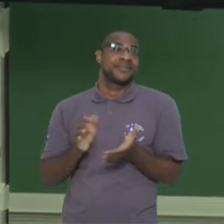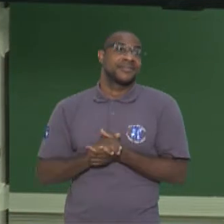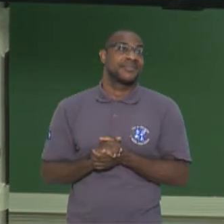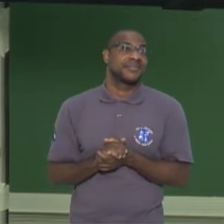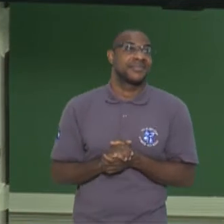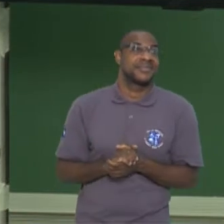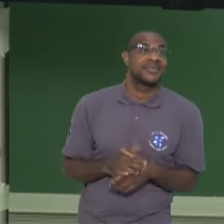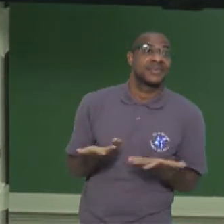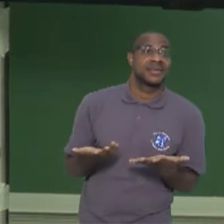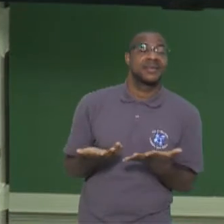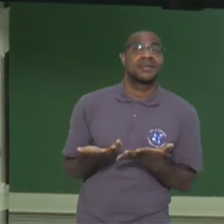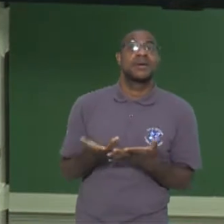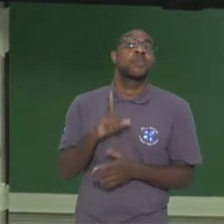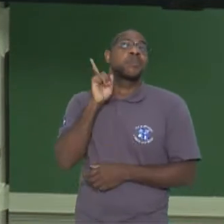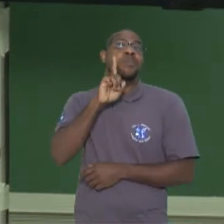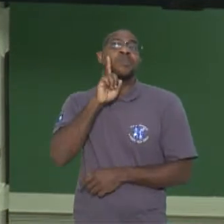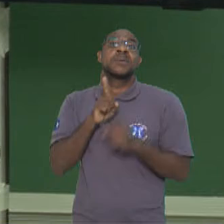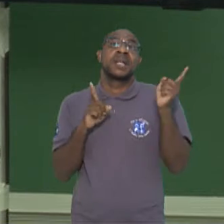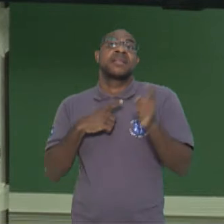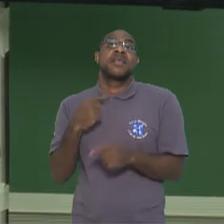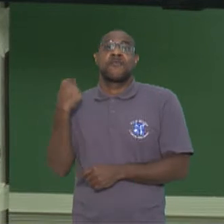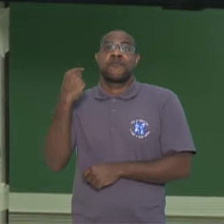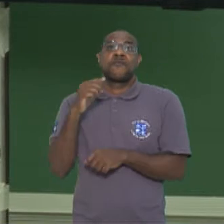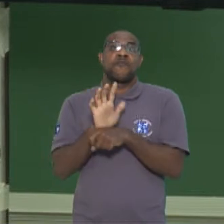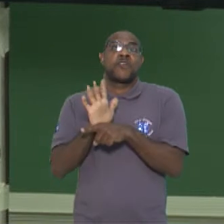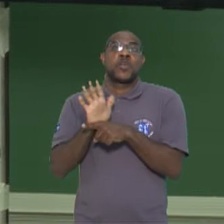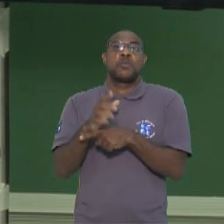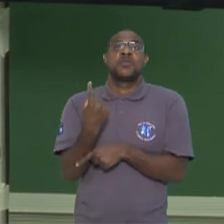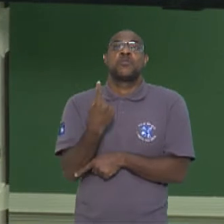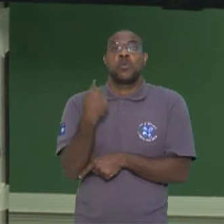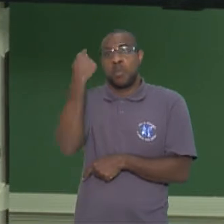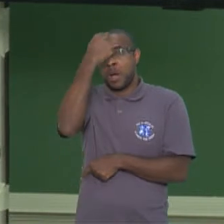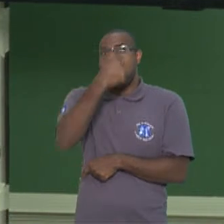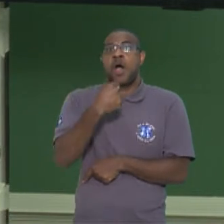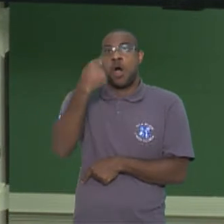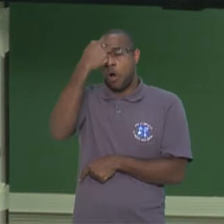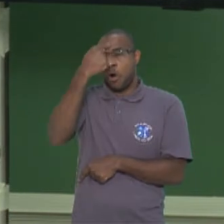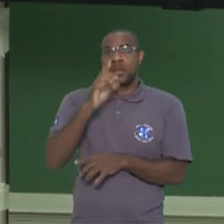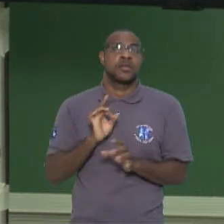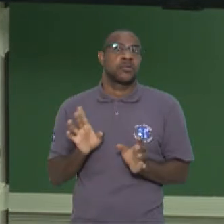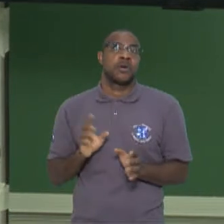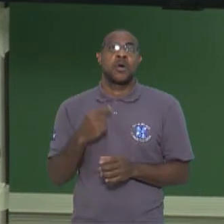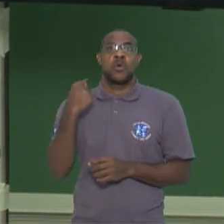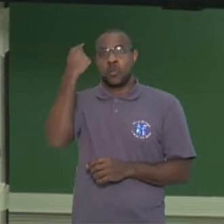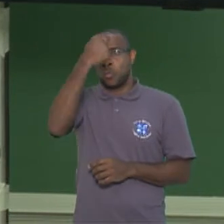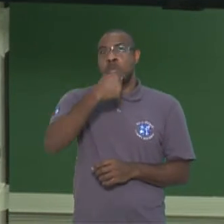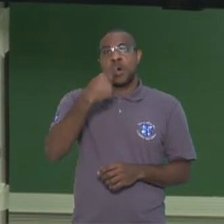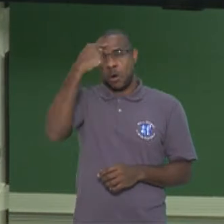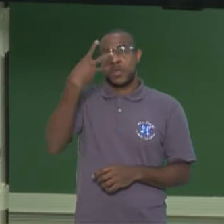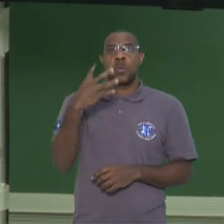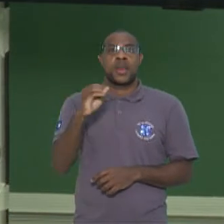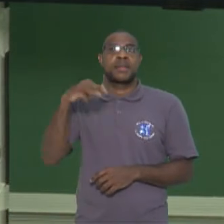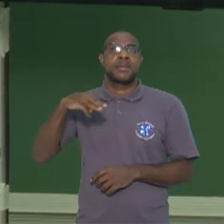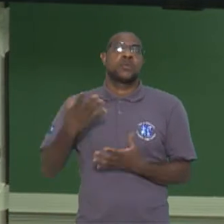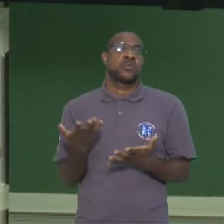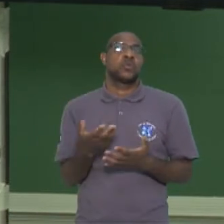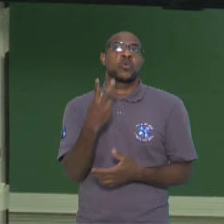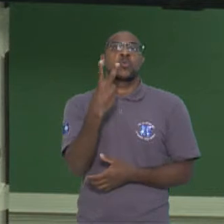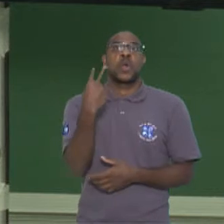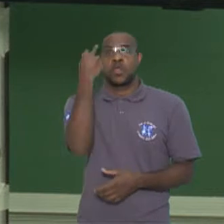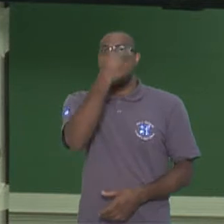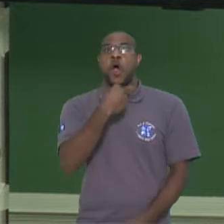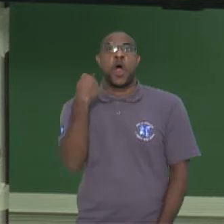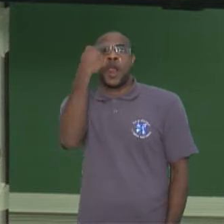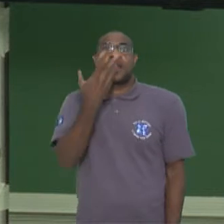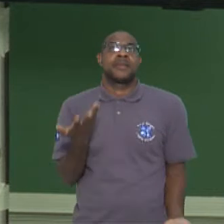uma hora. Então, tem filmes que tem uma hora e trinta, uma hora e quarenta. Tem filmes que levam duas horas também.